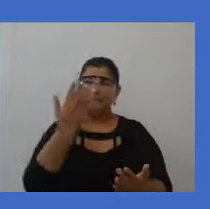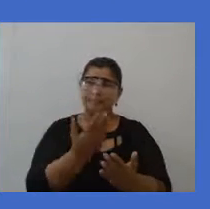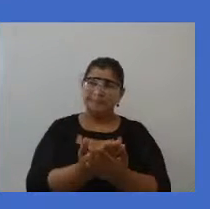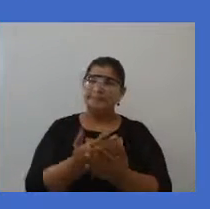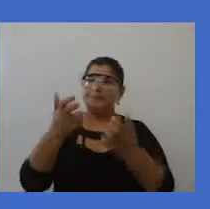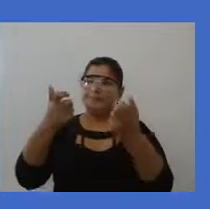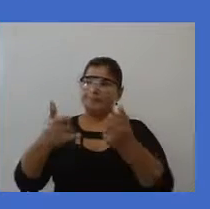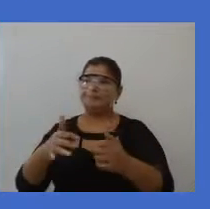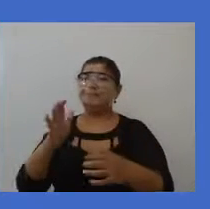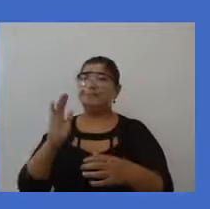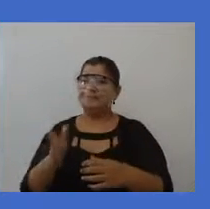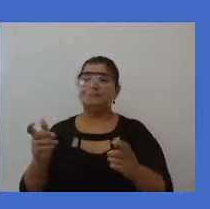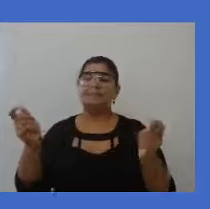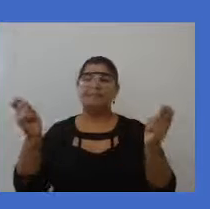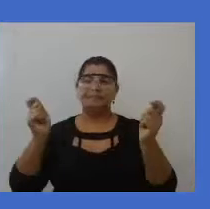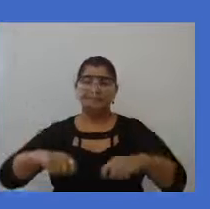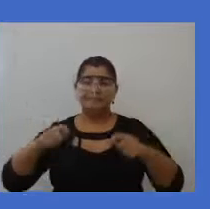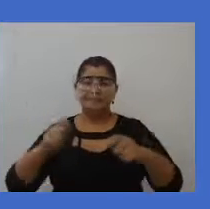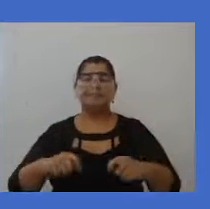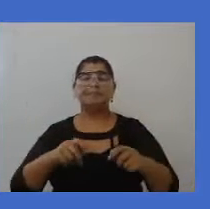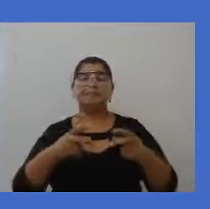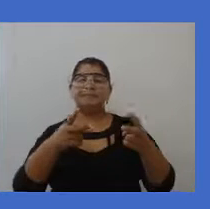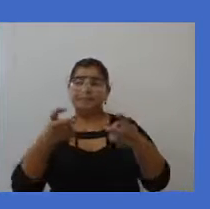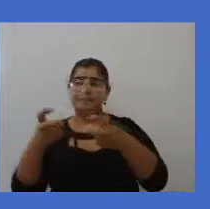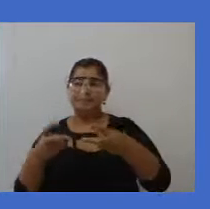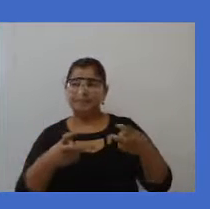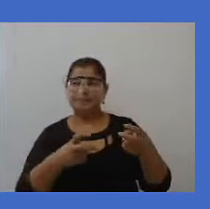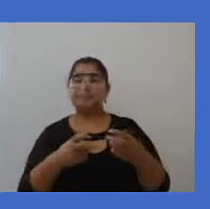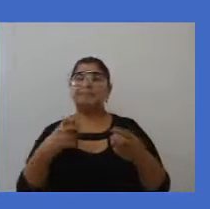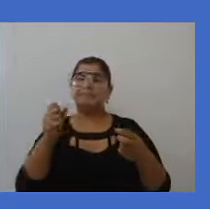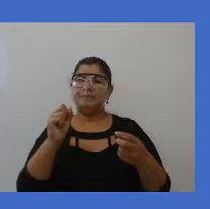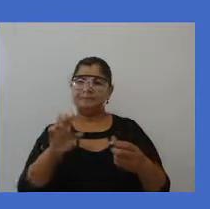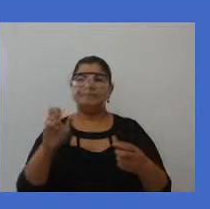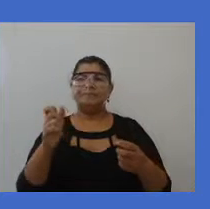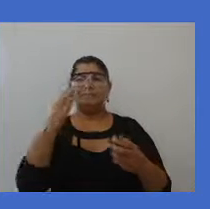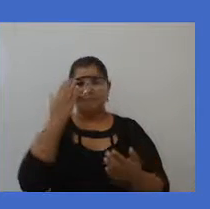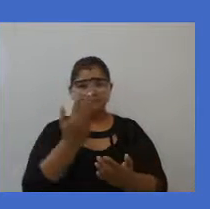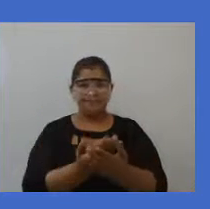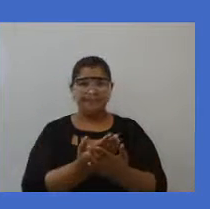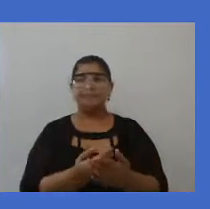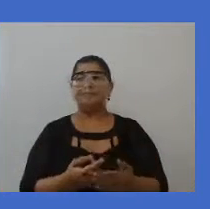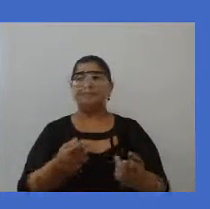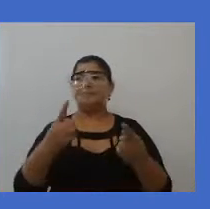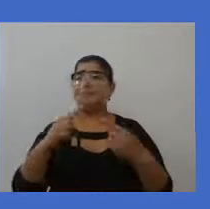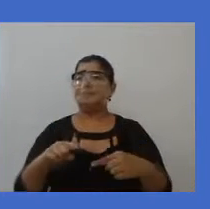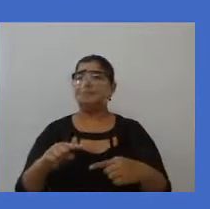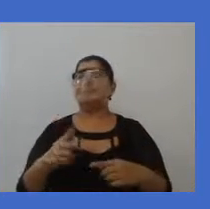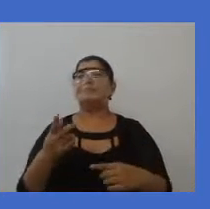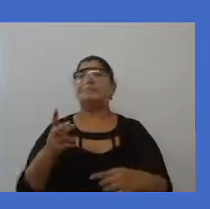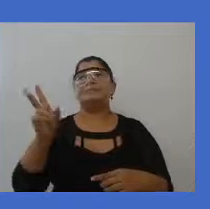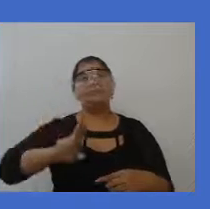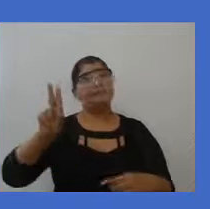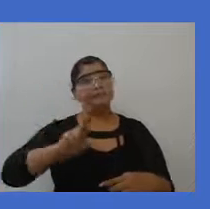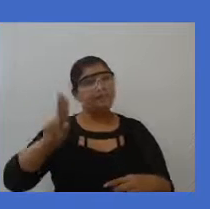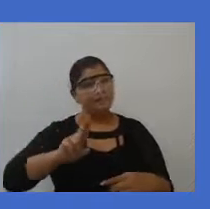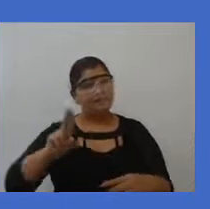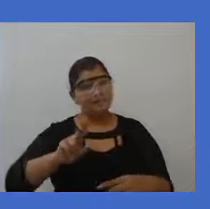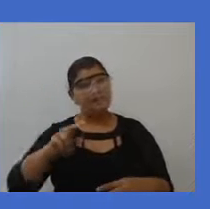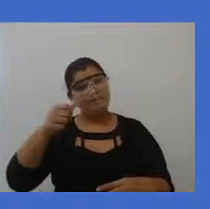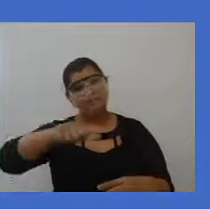que é aquela capacidade da gente verificar se a coisa merece a nossa confiança. Também a avaliação da